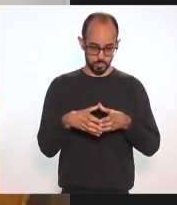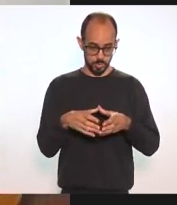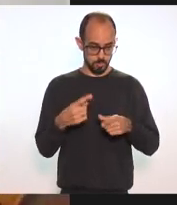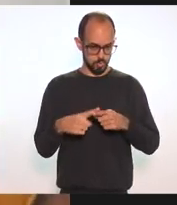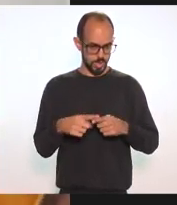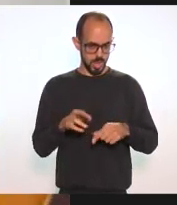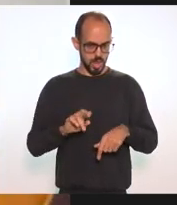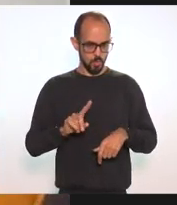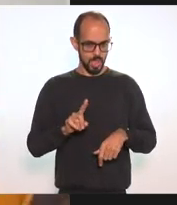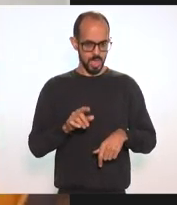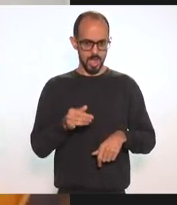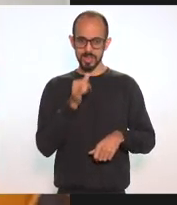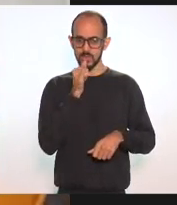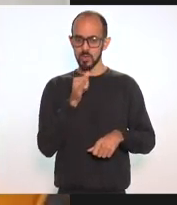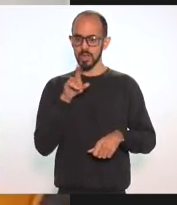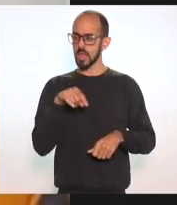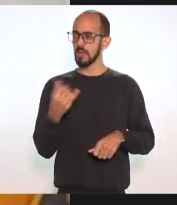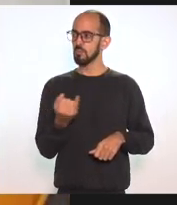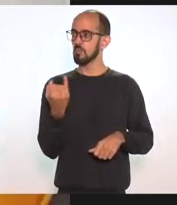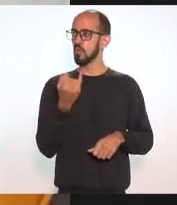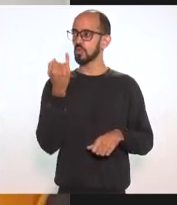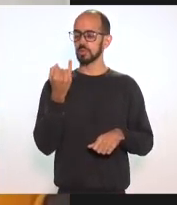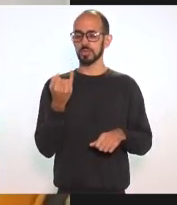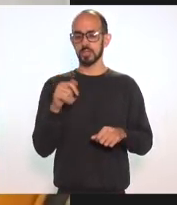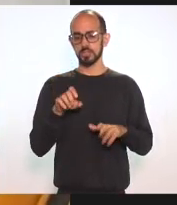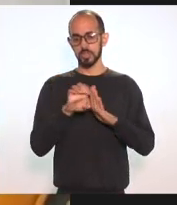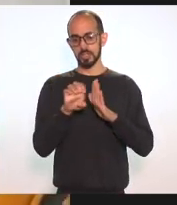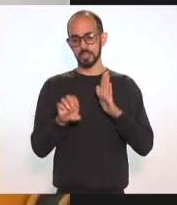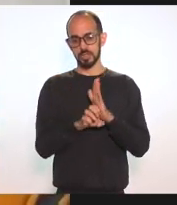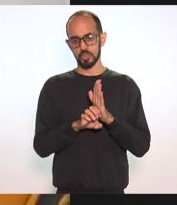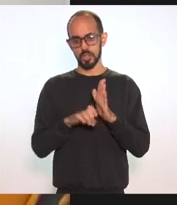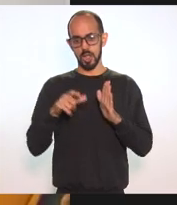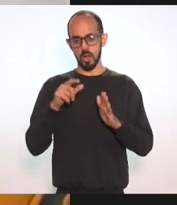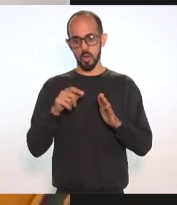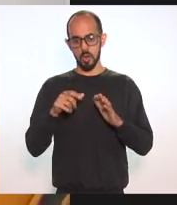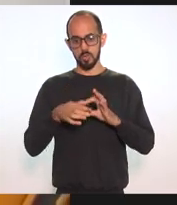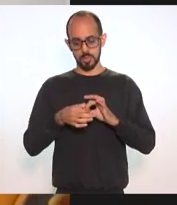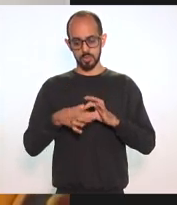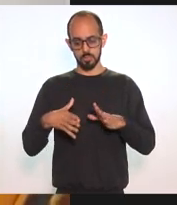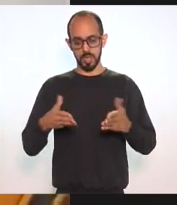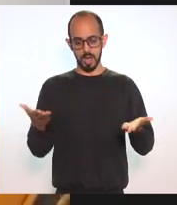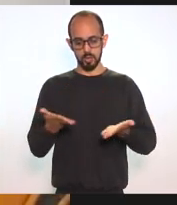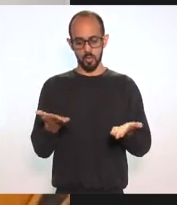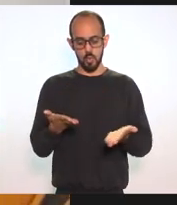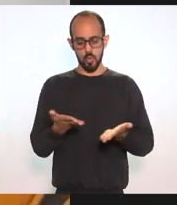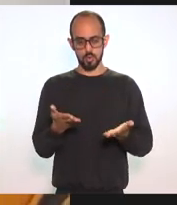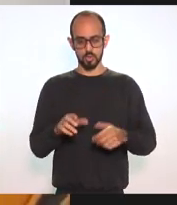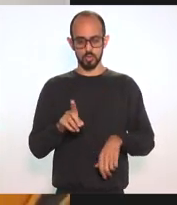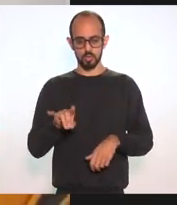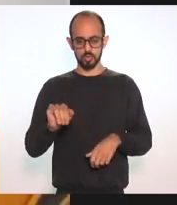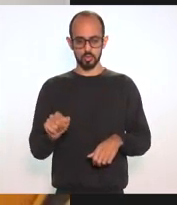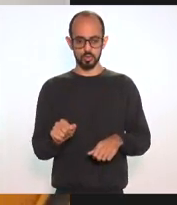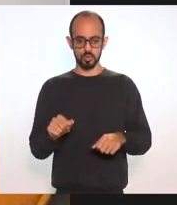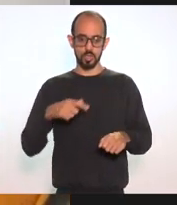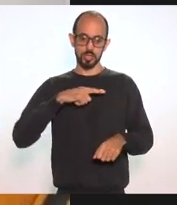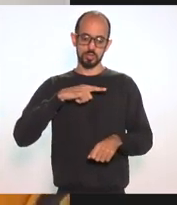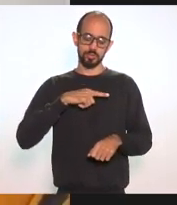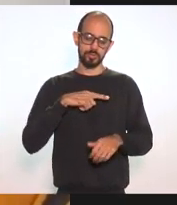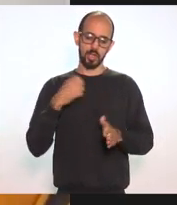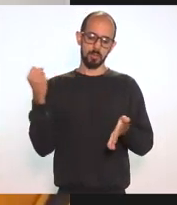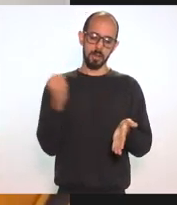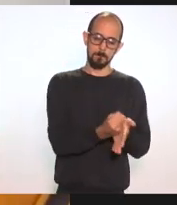foi muito importante que esse edital saia exatamente no dia de hoje, quando a gente tem uma marca cruel